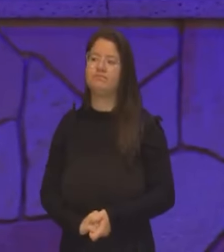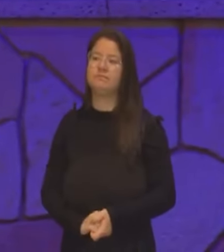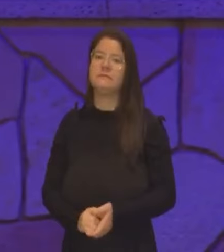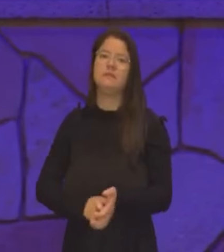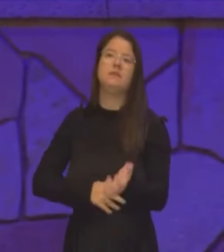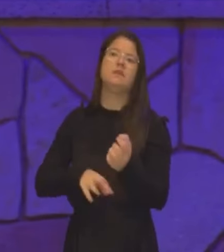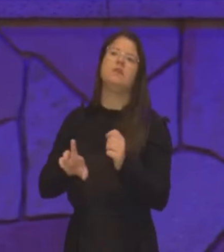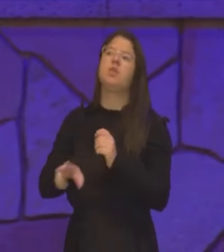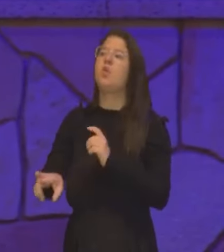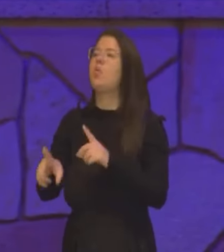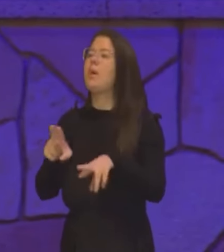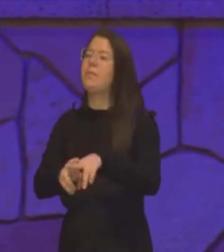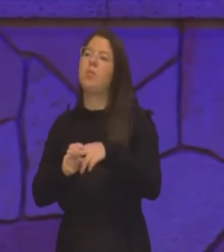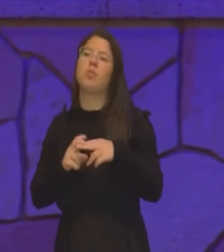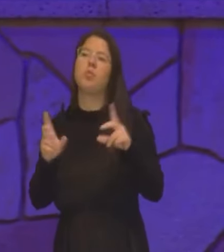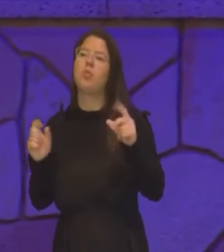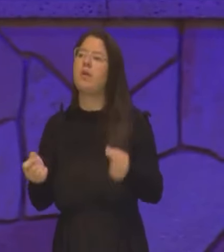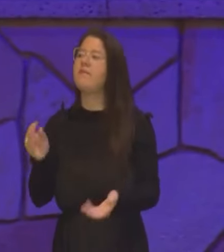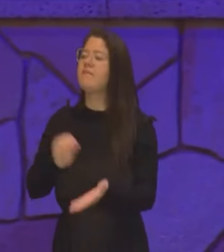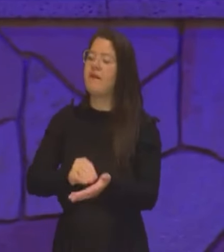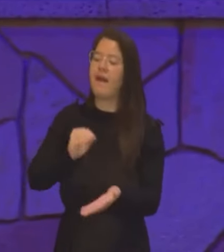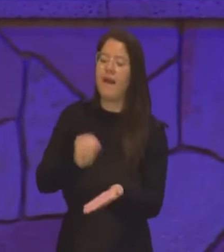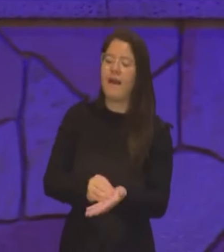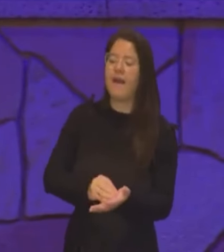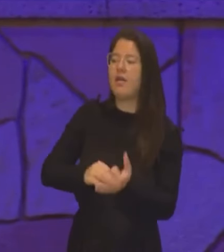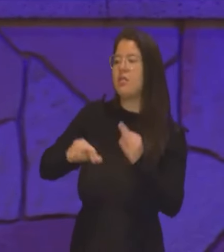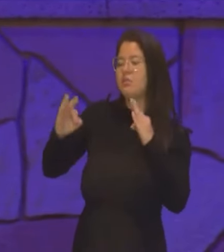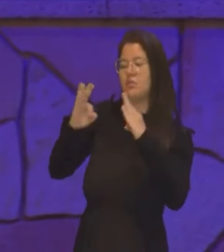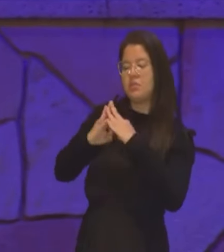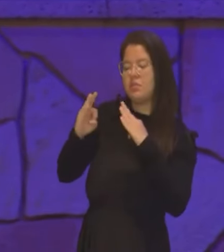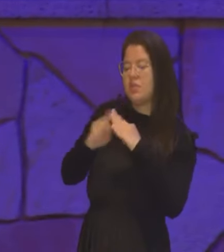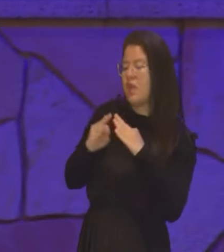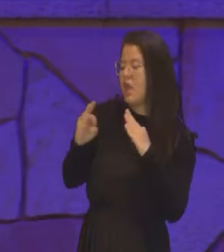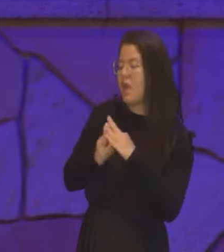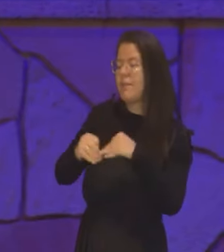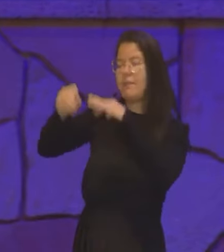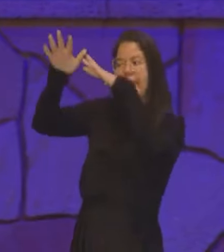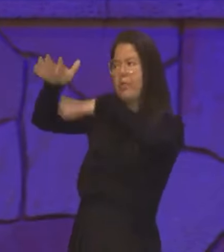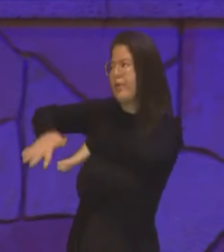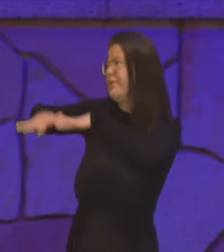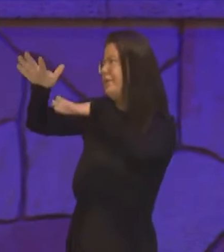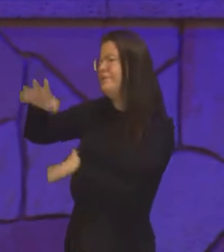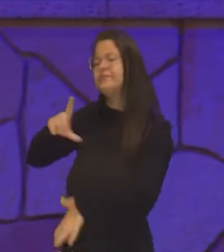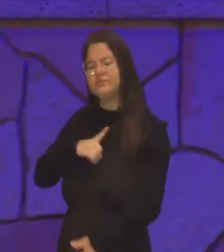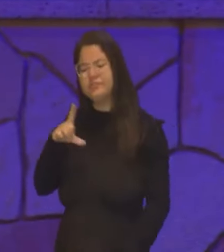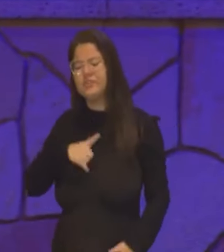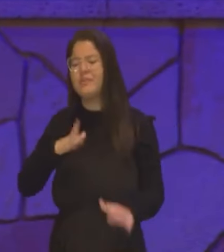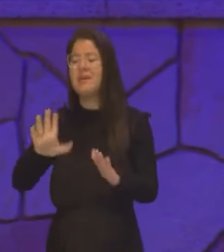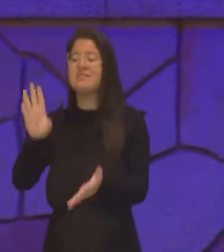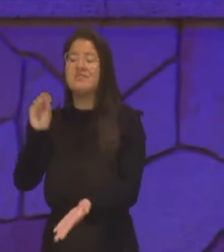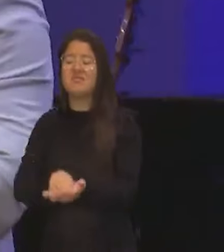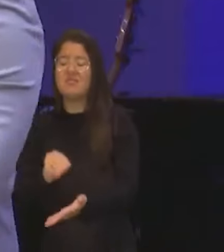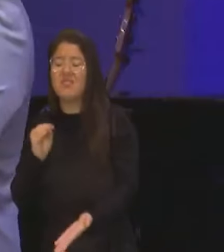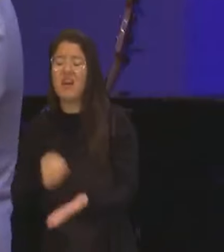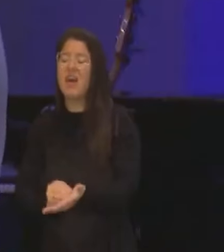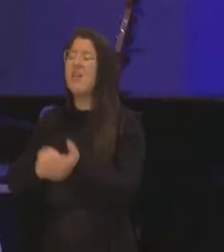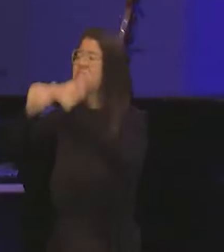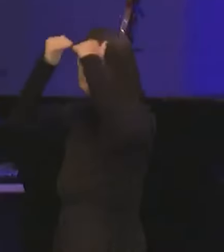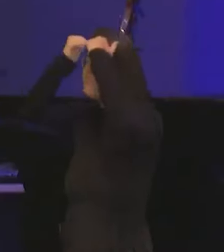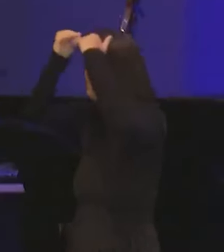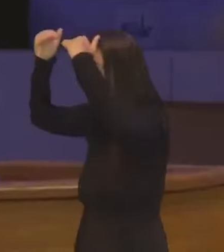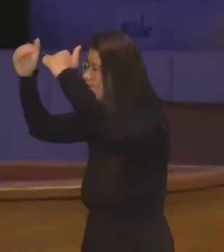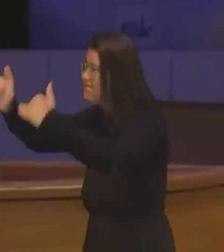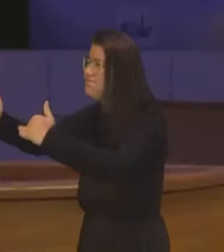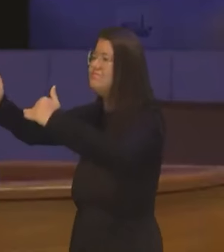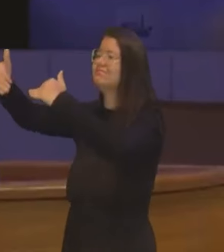Não era, portanto, a falta de um templo para adoração, era a falta de temor e